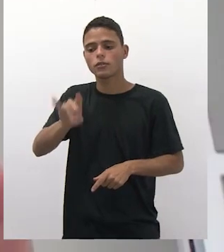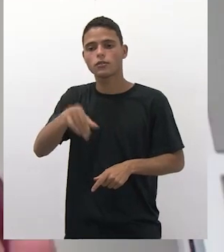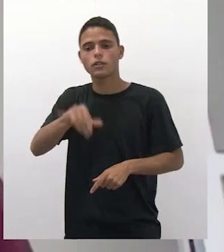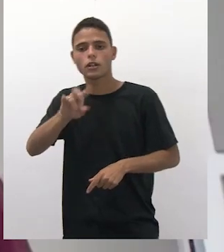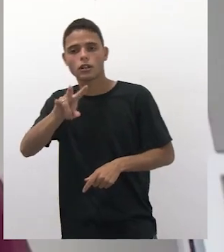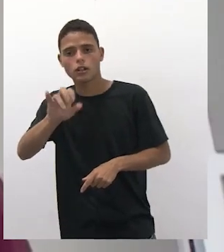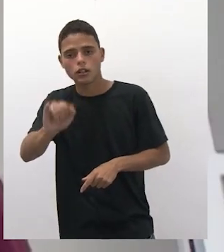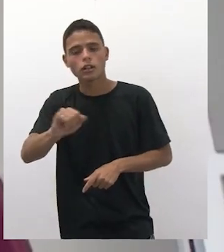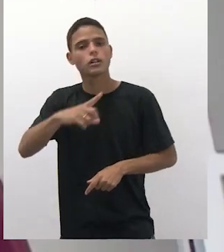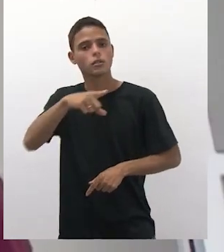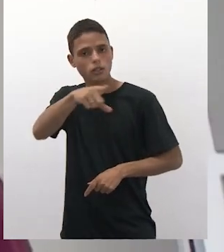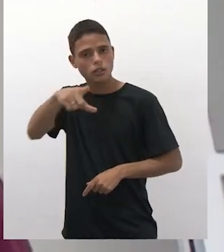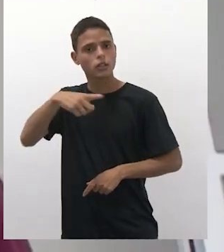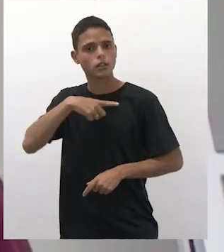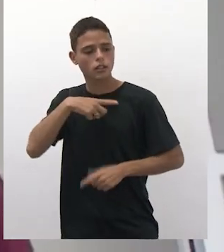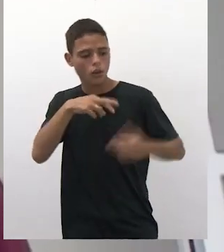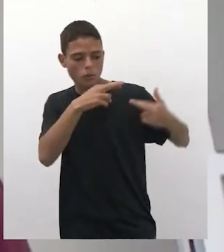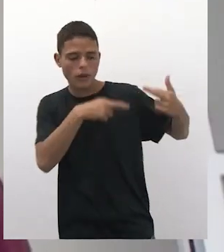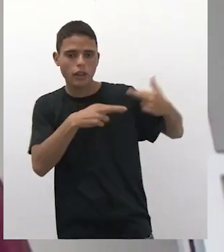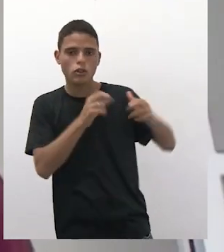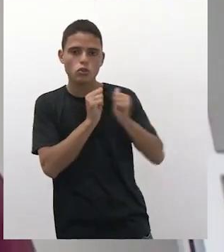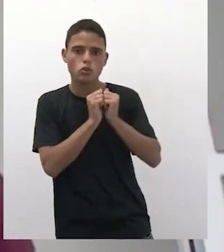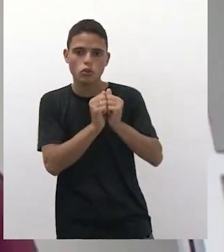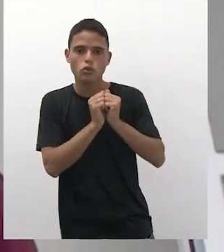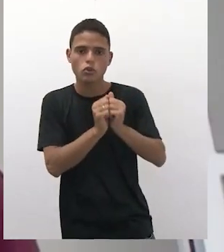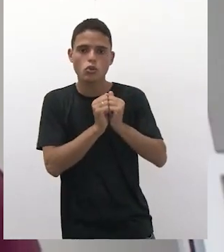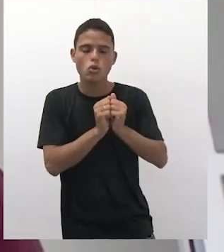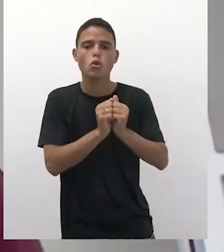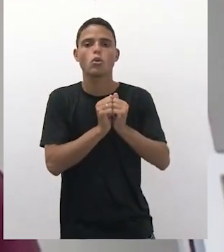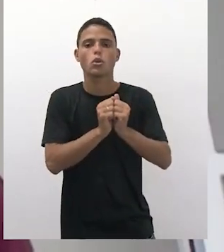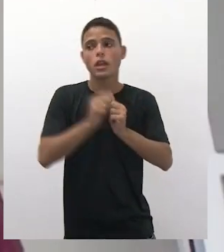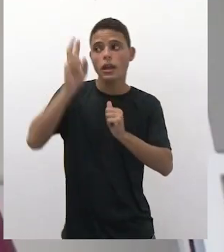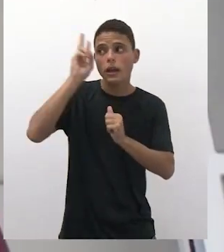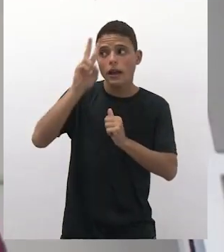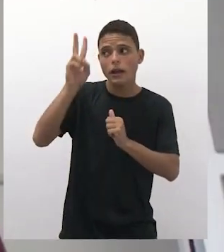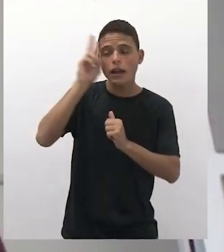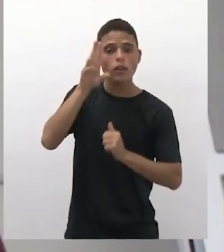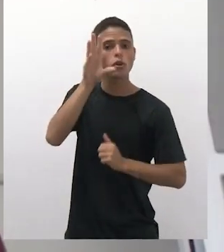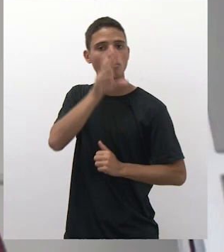tem uma relação com essas questões da memória muito forte.